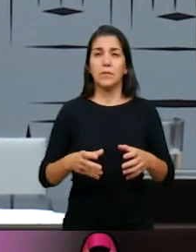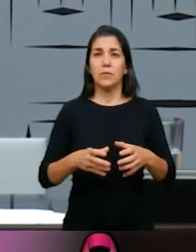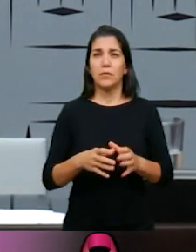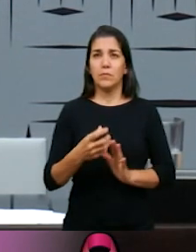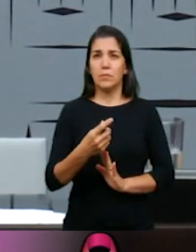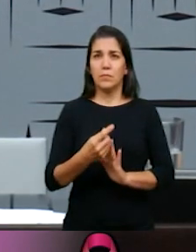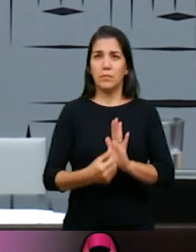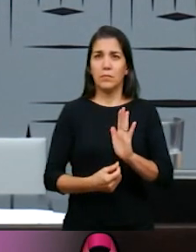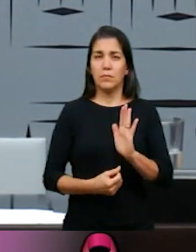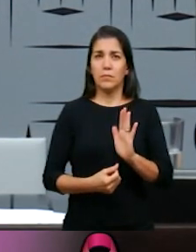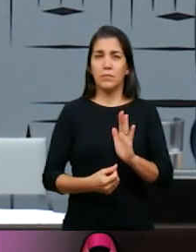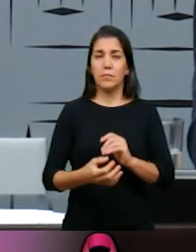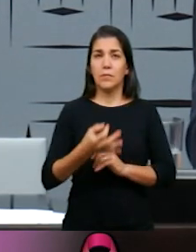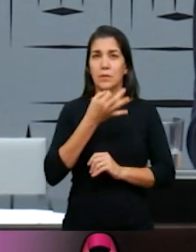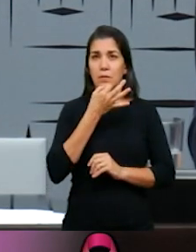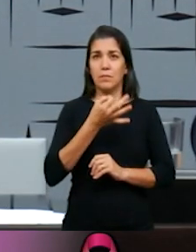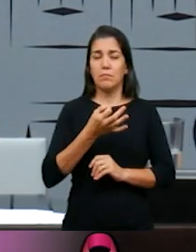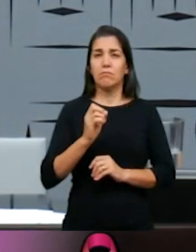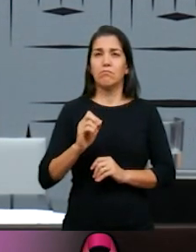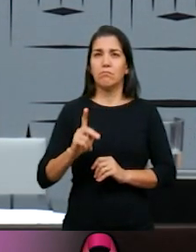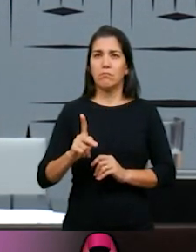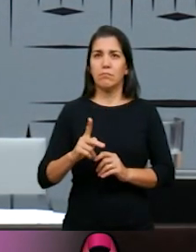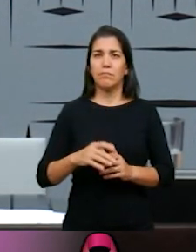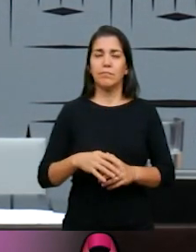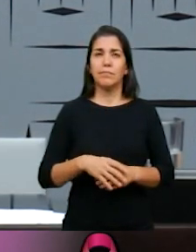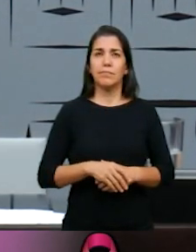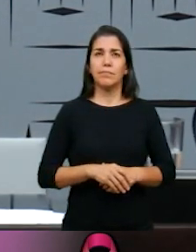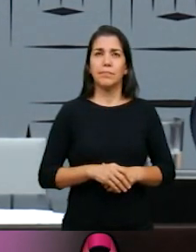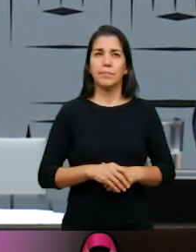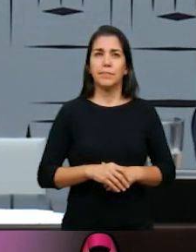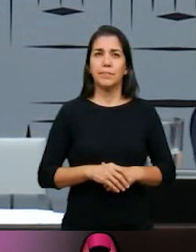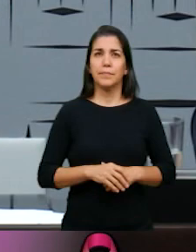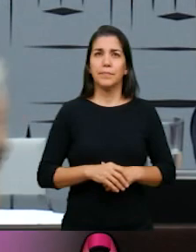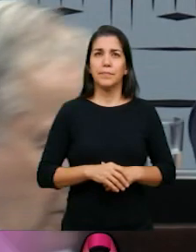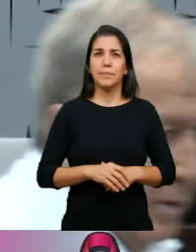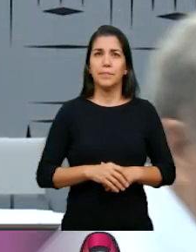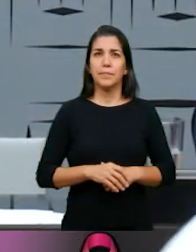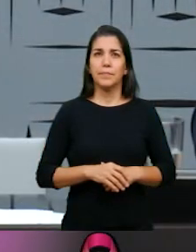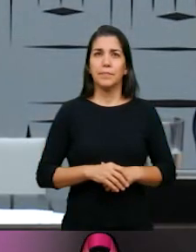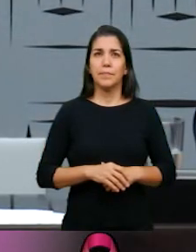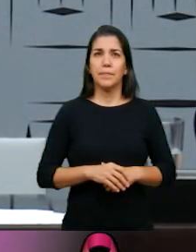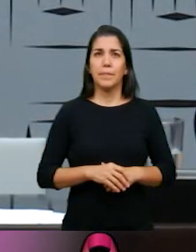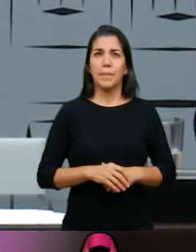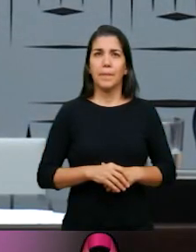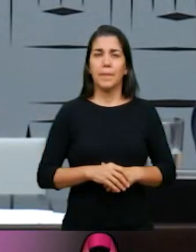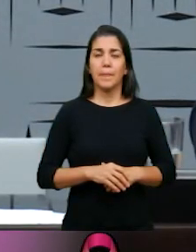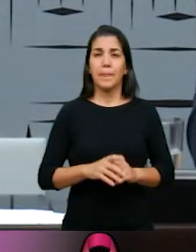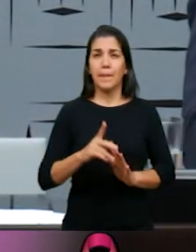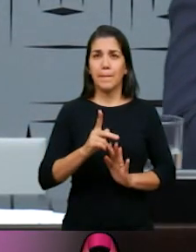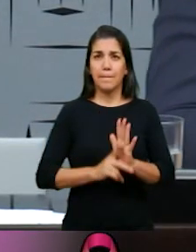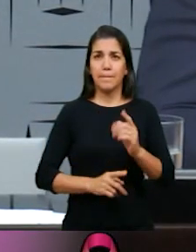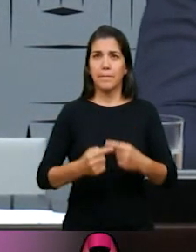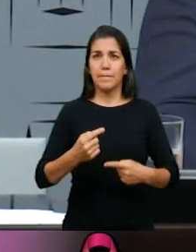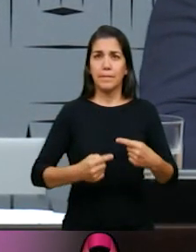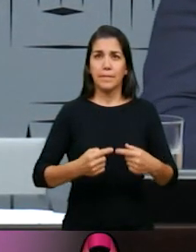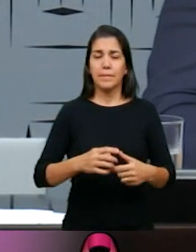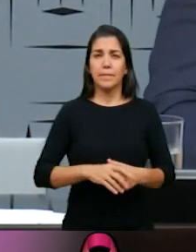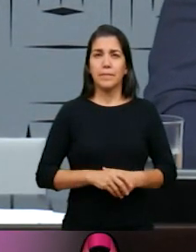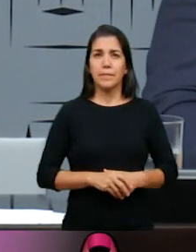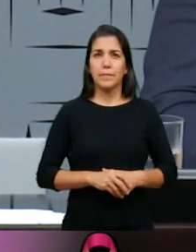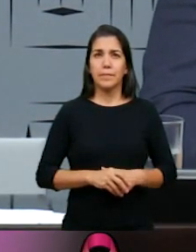de Finanças e Orçamento emitiu parecer favorável ao projeto. O projeto está em discussão.